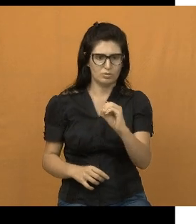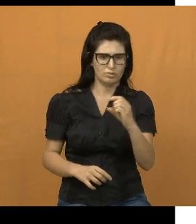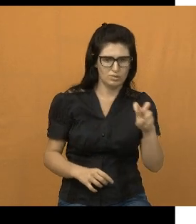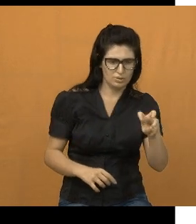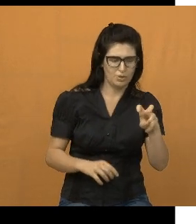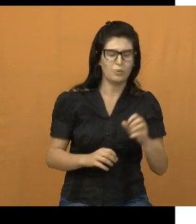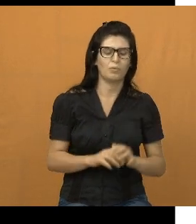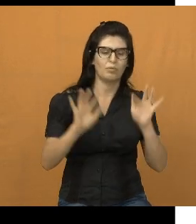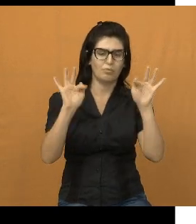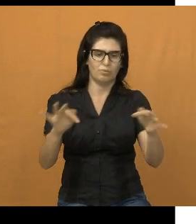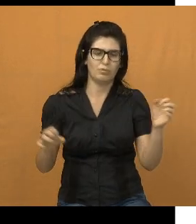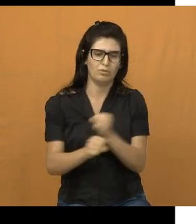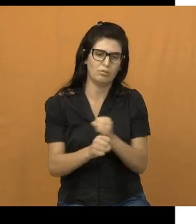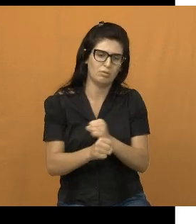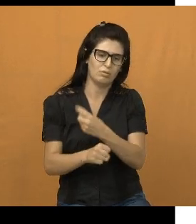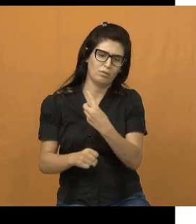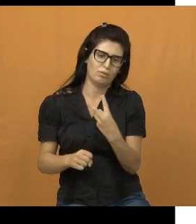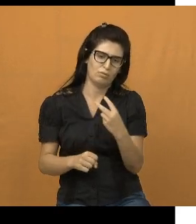2017 com